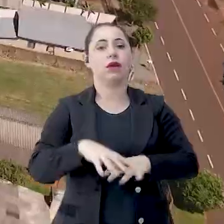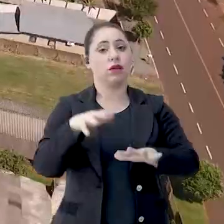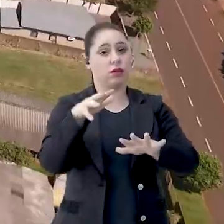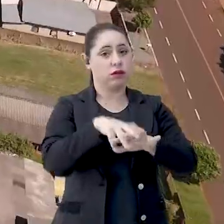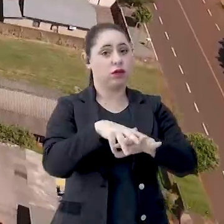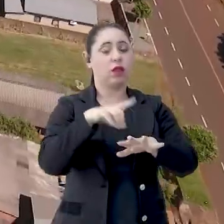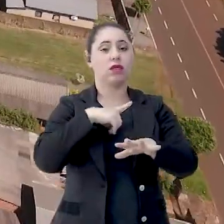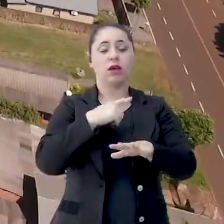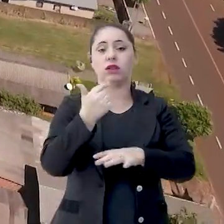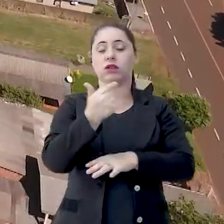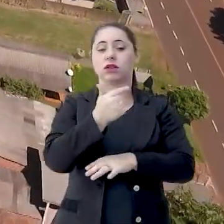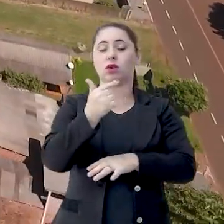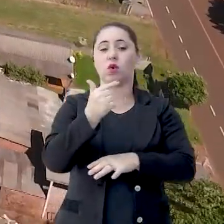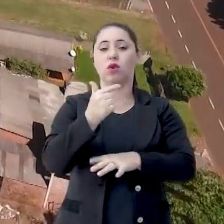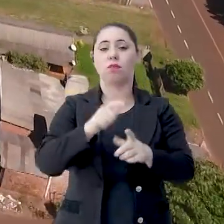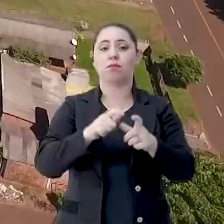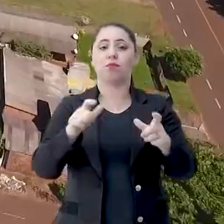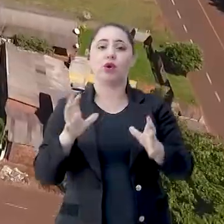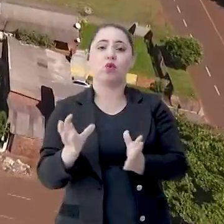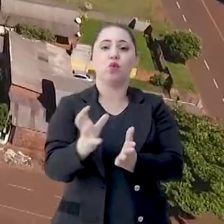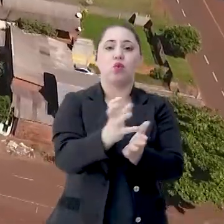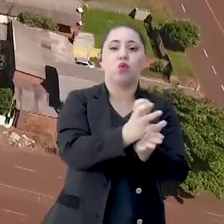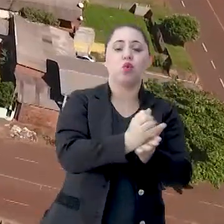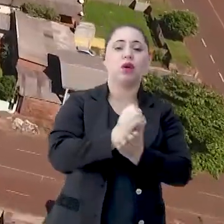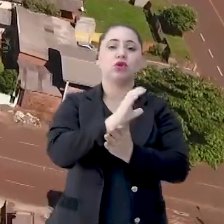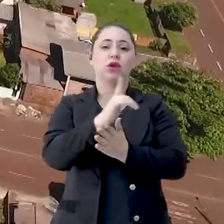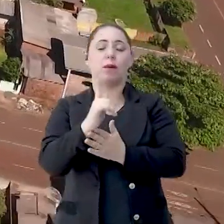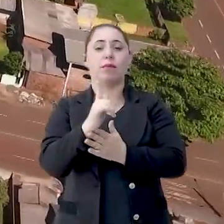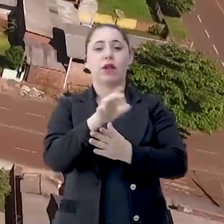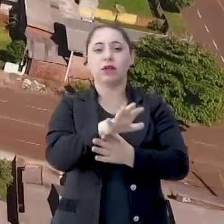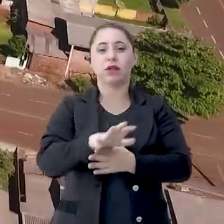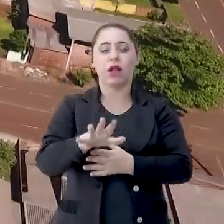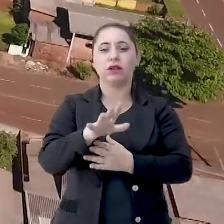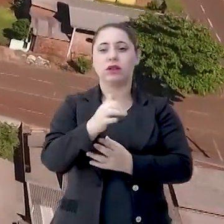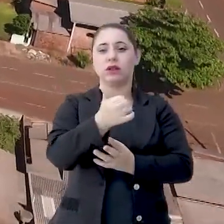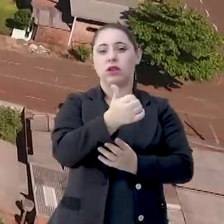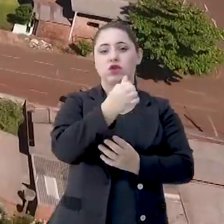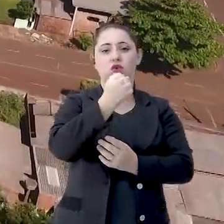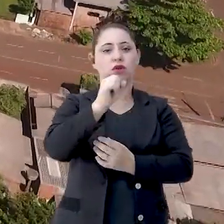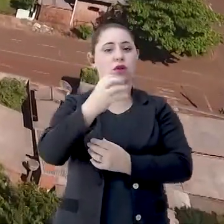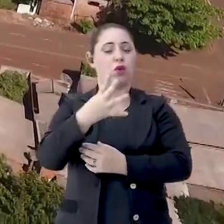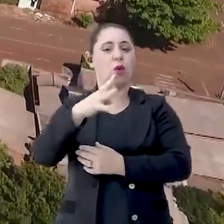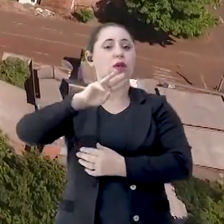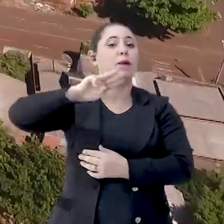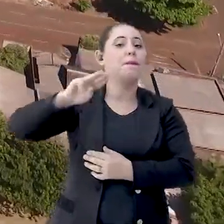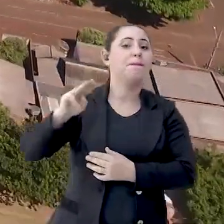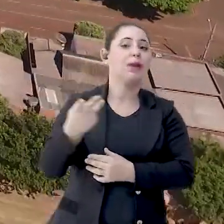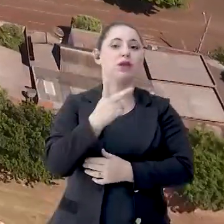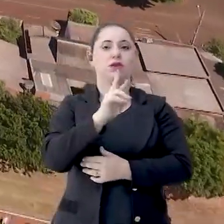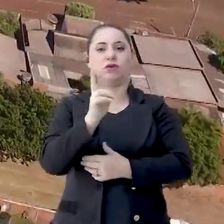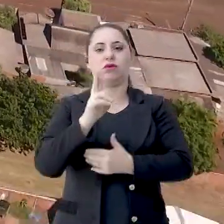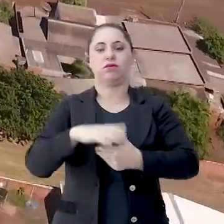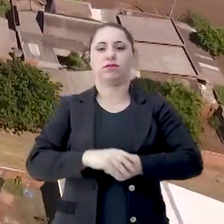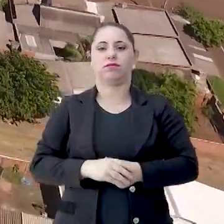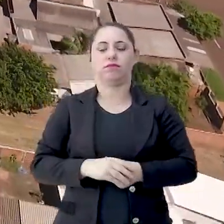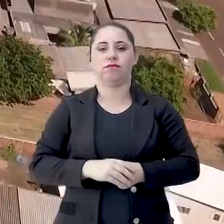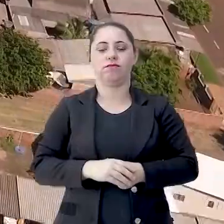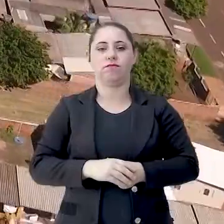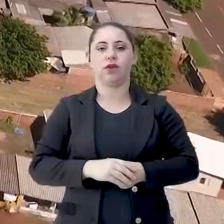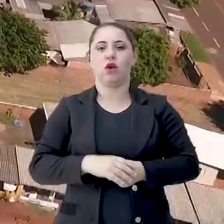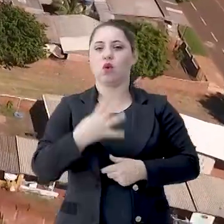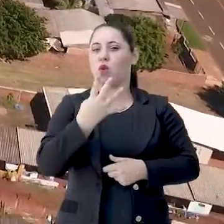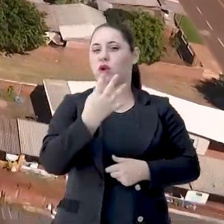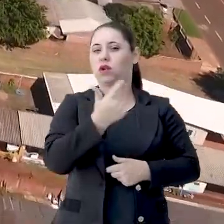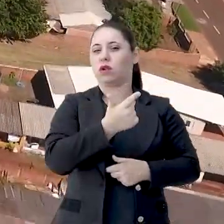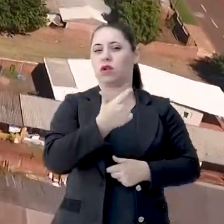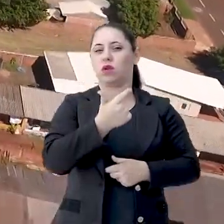habitantes são atendidos com 99% de água tratada e 100% de rede de tratamento de esgoto, e